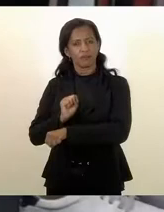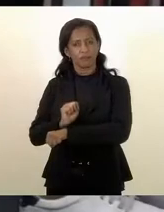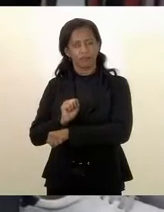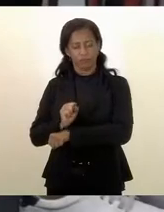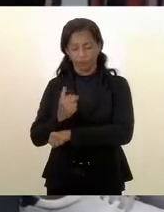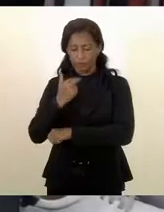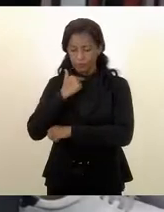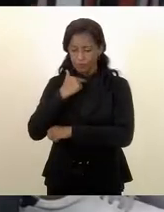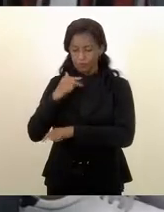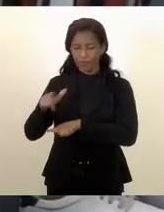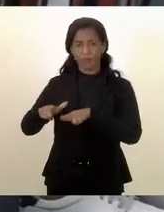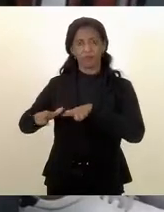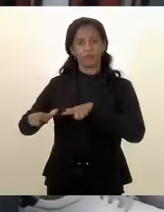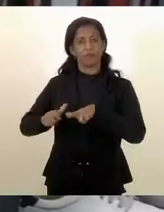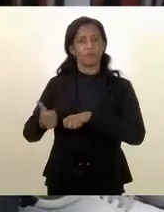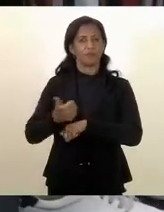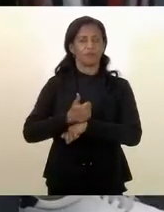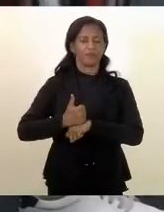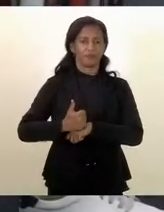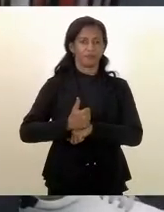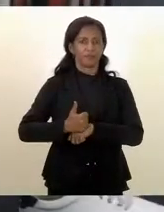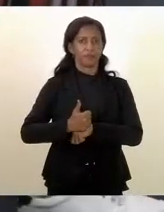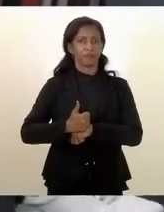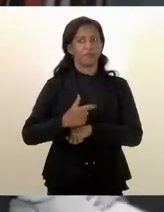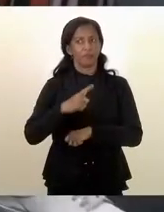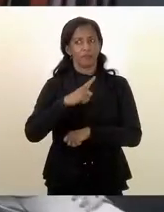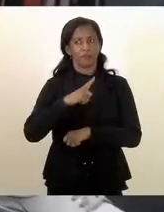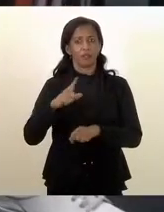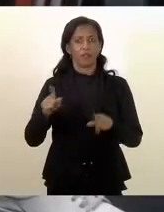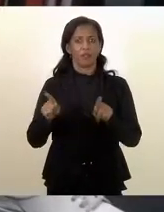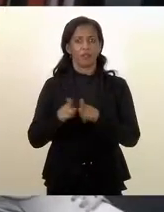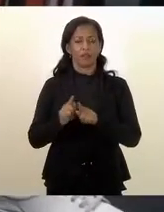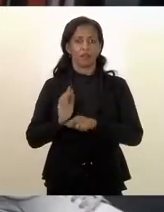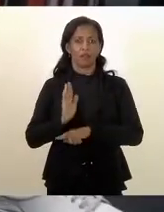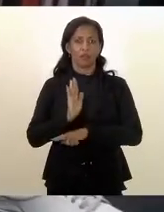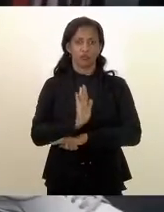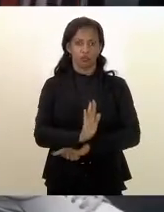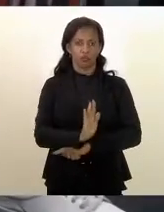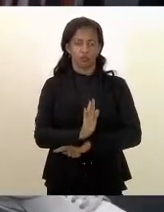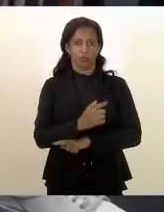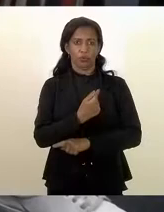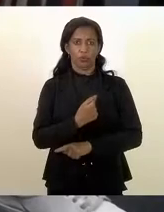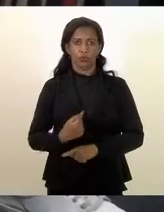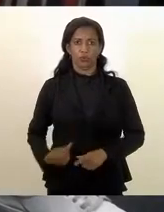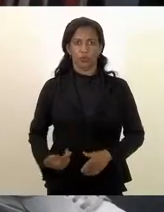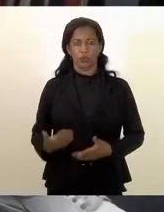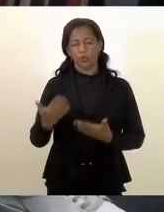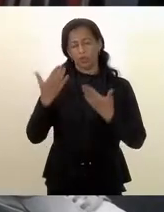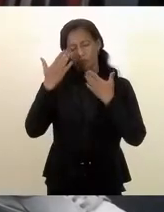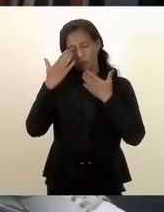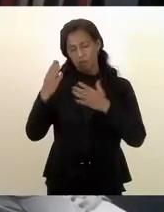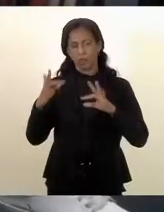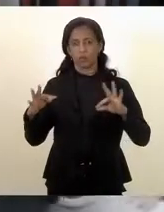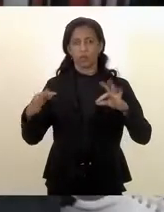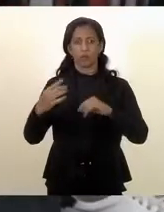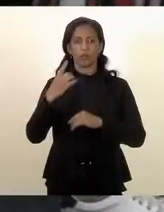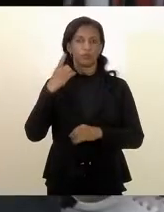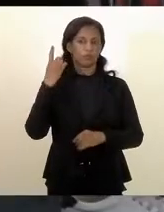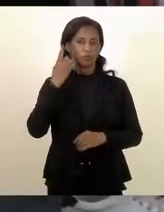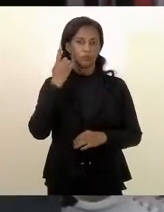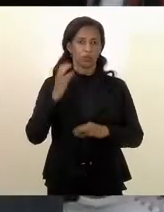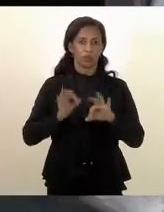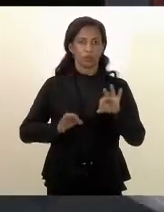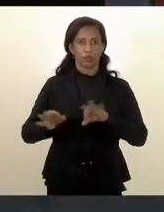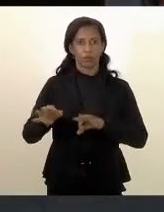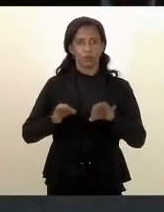trabalhar com dignidade tenha também a ajuda do governo e agradeço a todos os deputados que de alguma forma